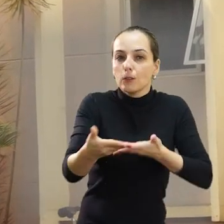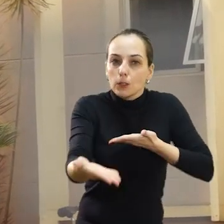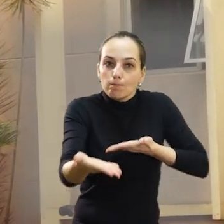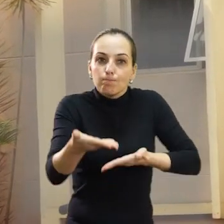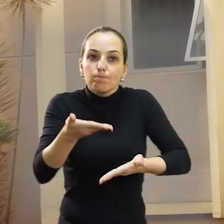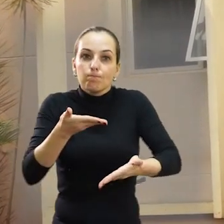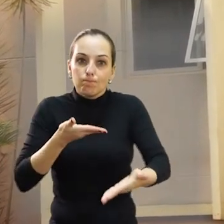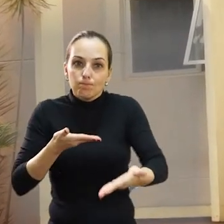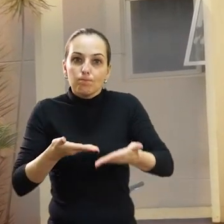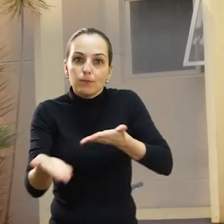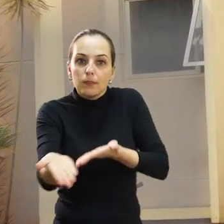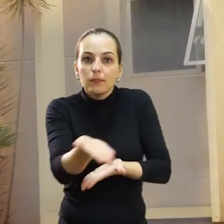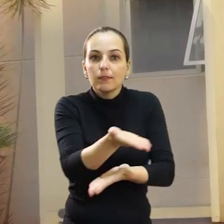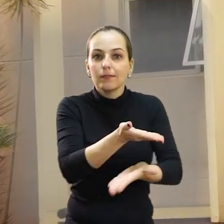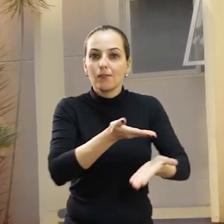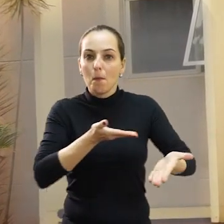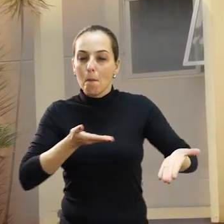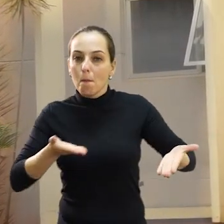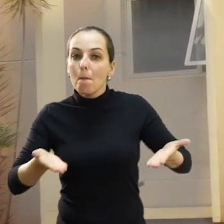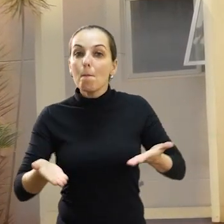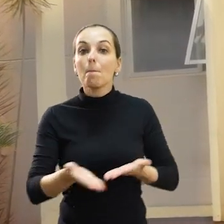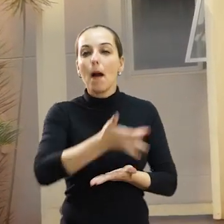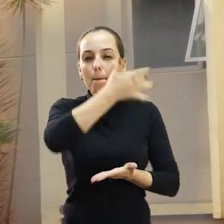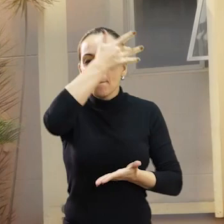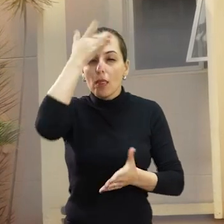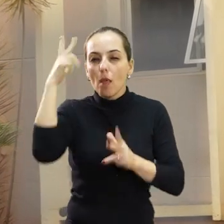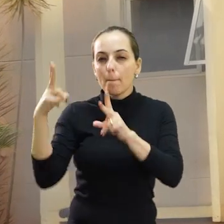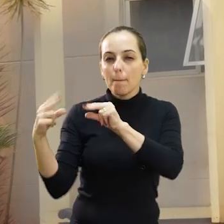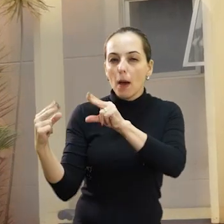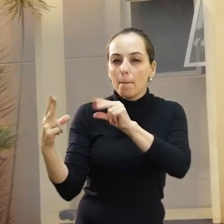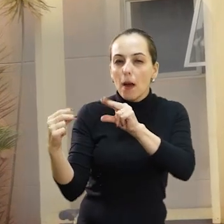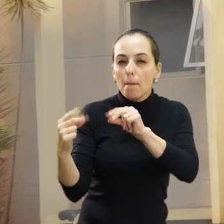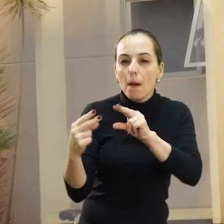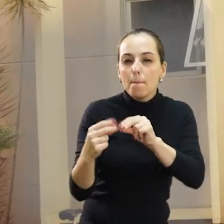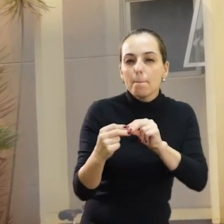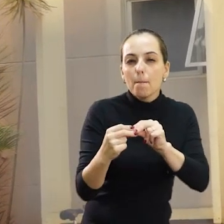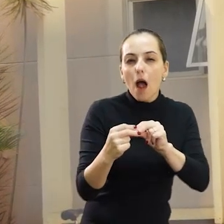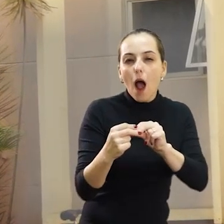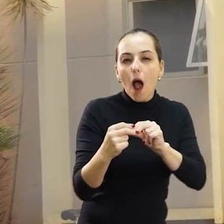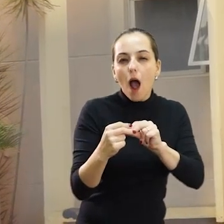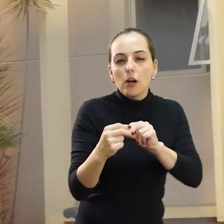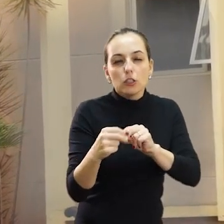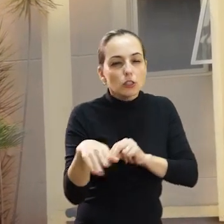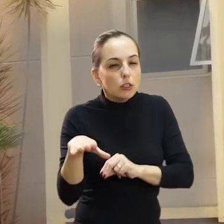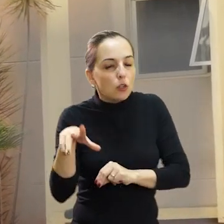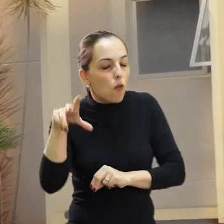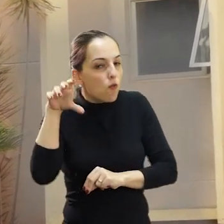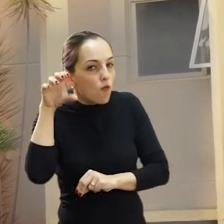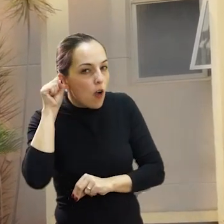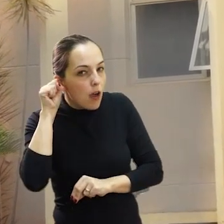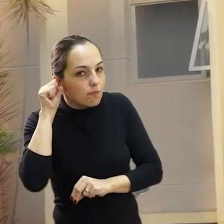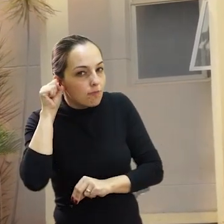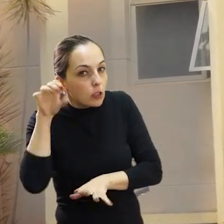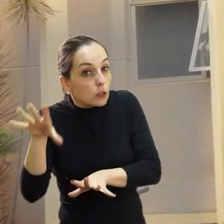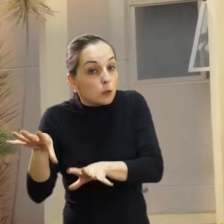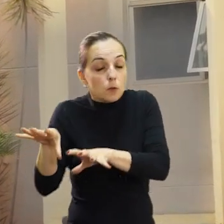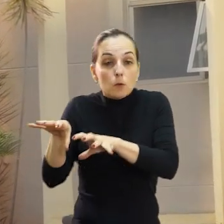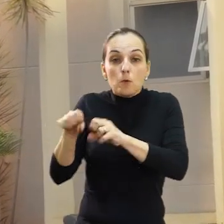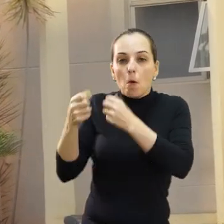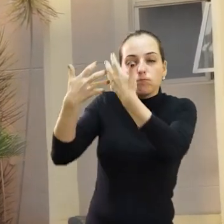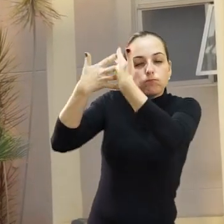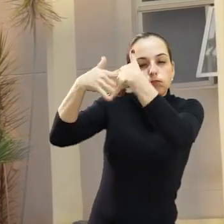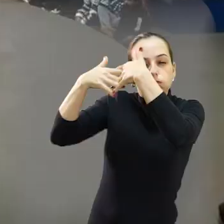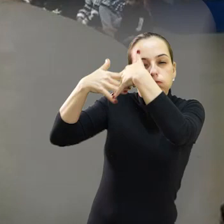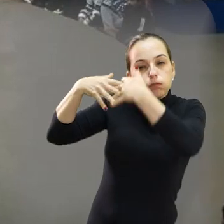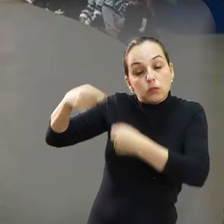ela nunca foi impedida de entrar. Então ela convivia com outras pessoas, ela ouvia muitas histórias, vivenciava